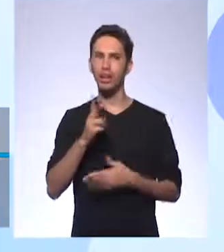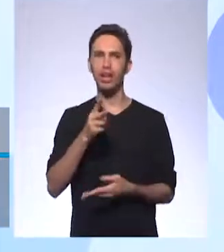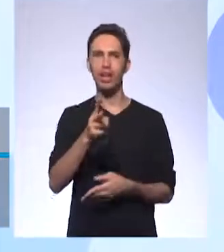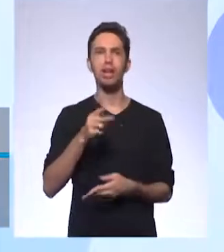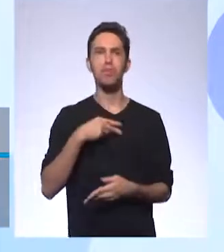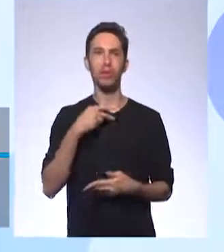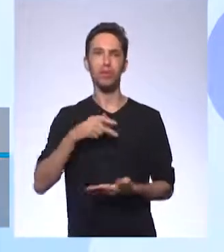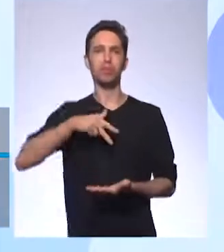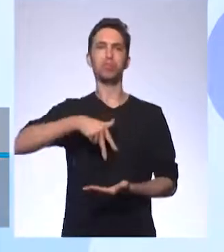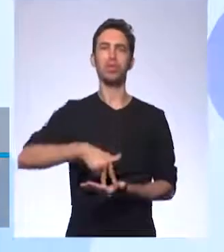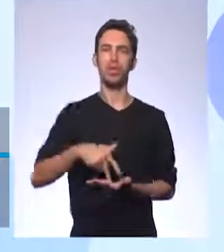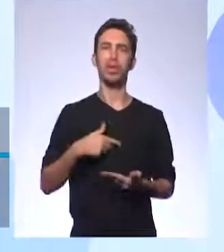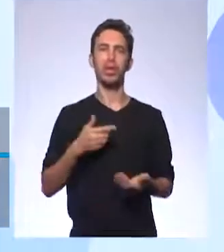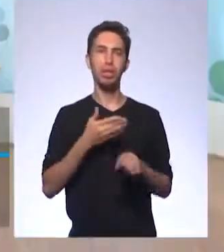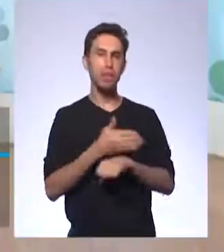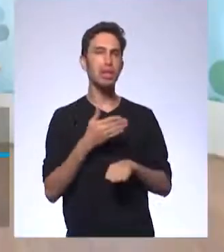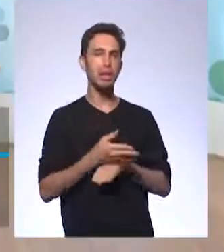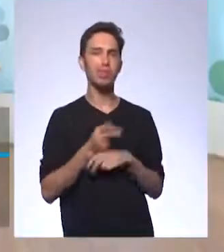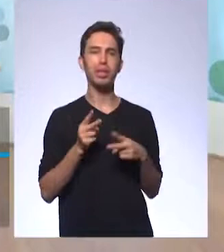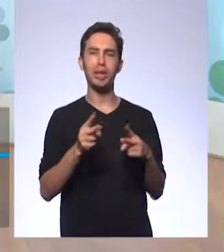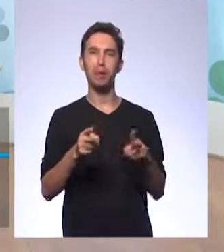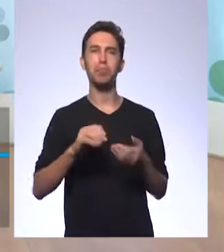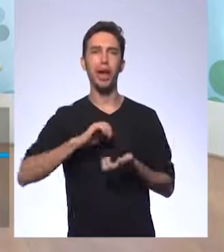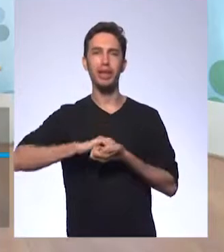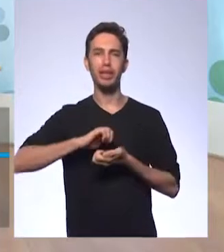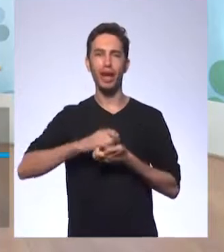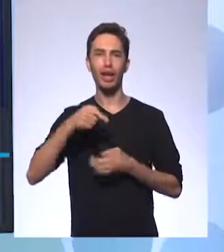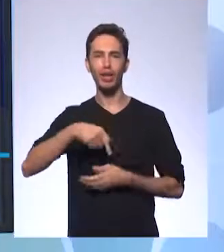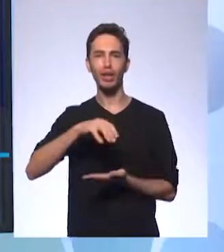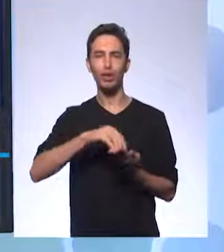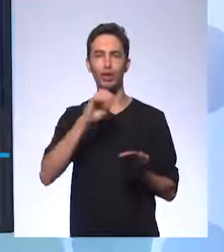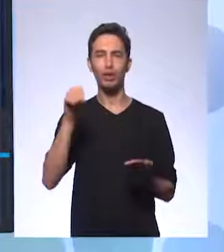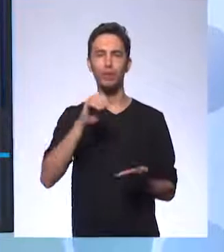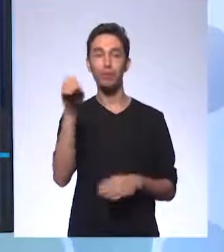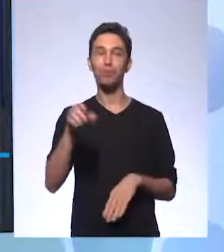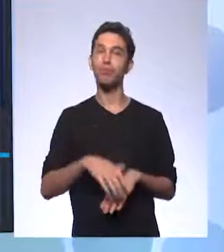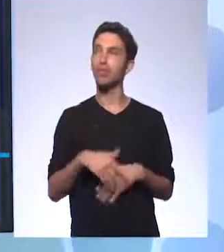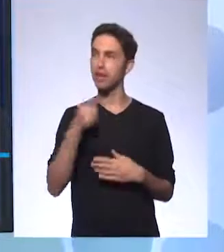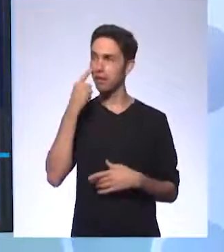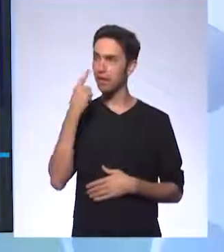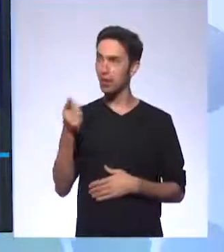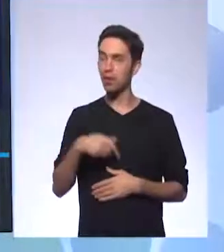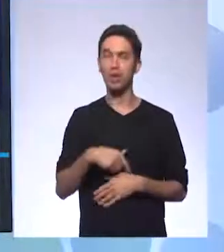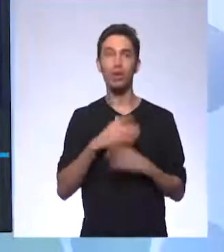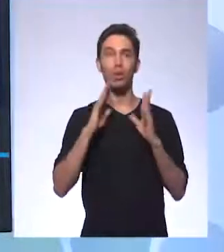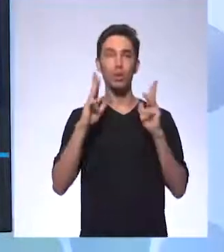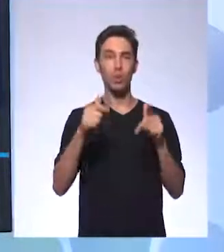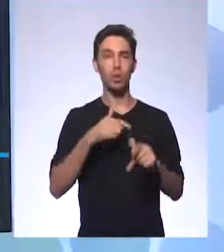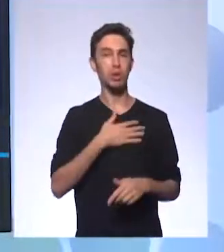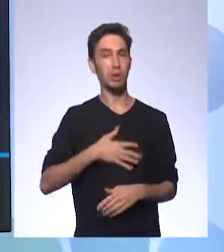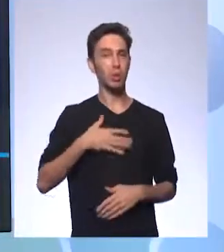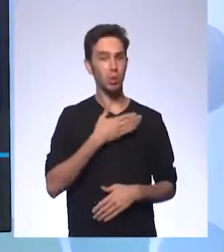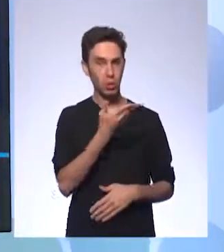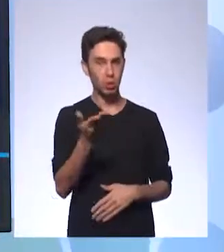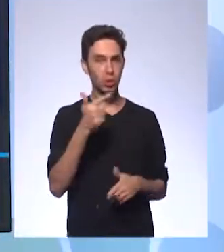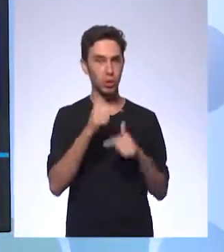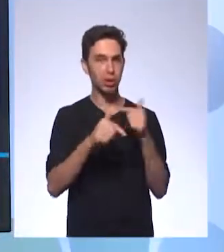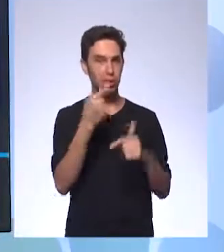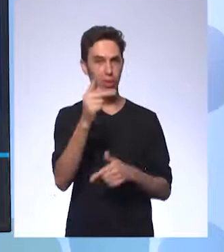parceira nossa protagonista. aqui, né? Bem legal. Viu só, Enzo? Como todo mundo aí gostou do seu trabalho. Então, se